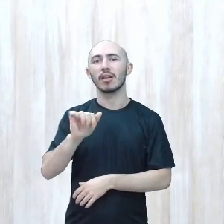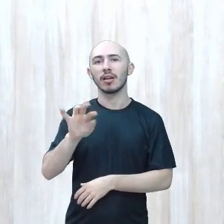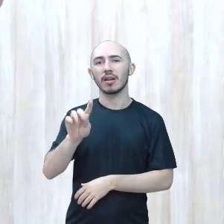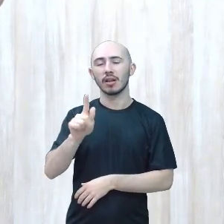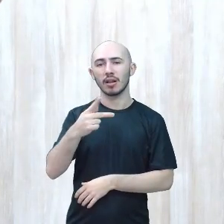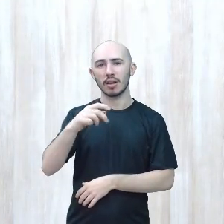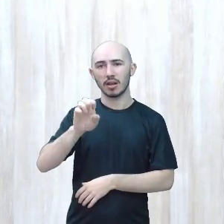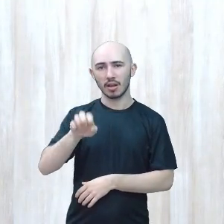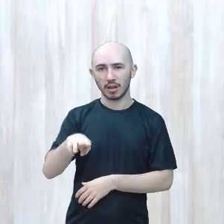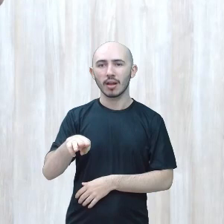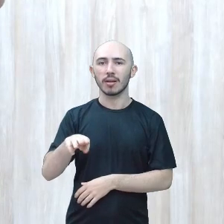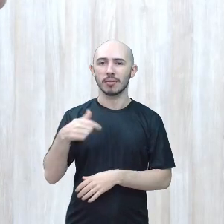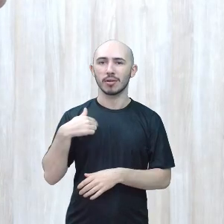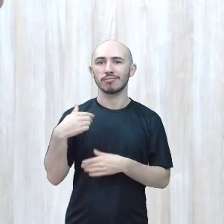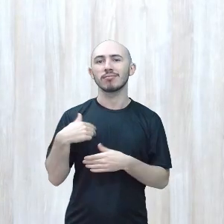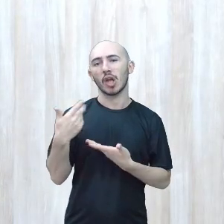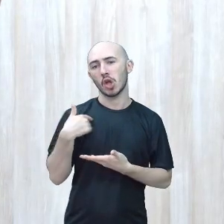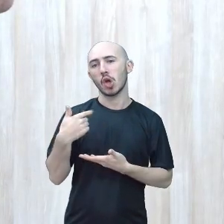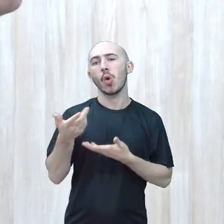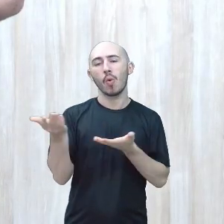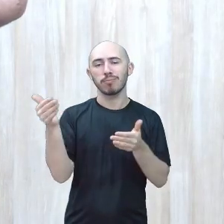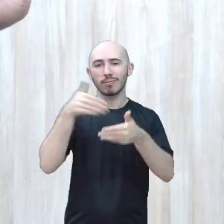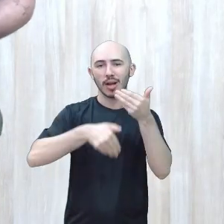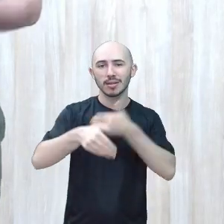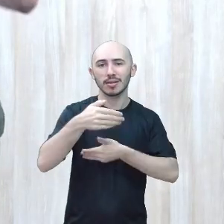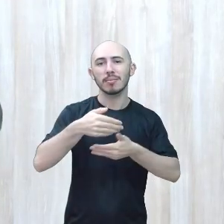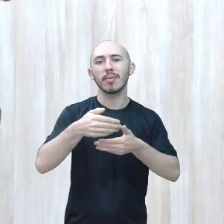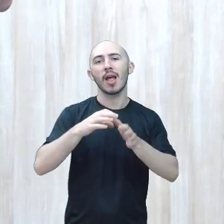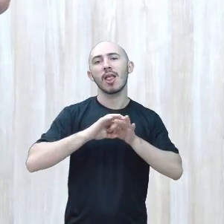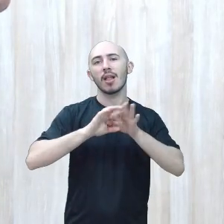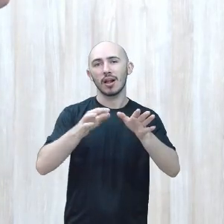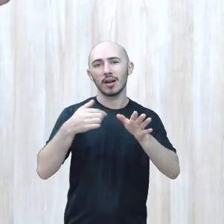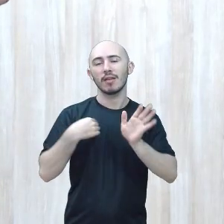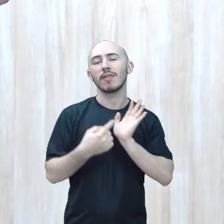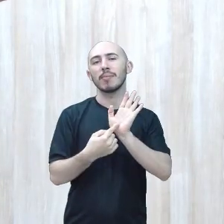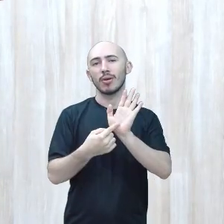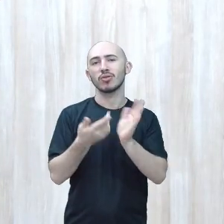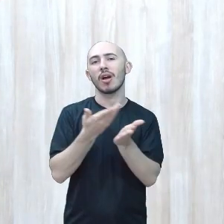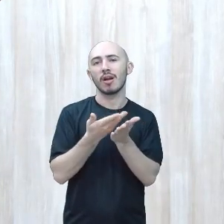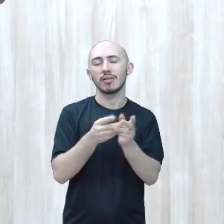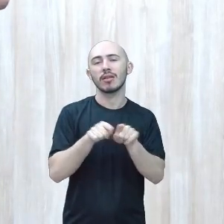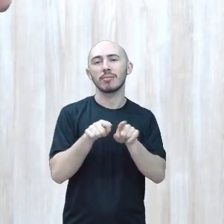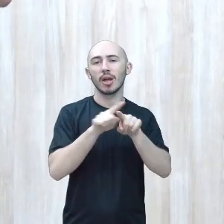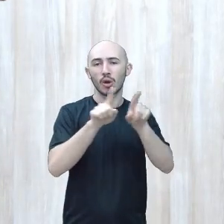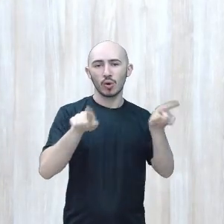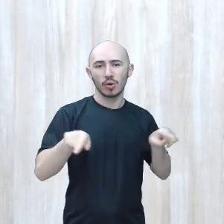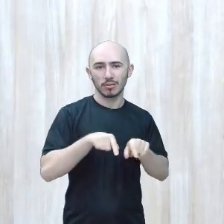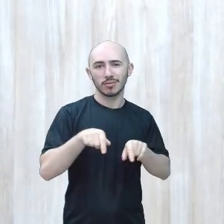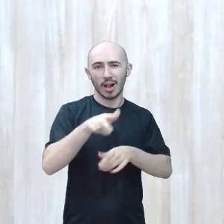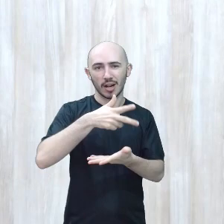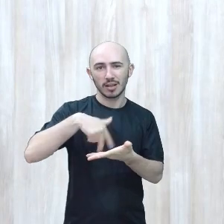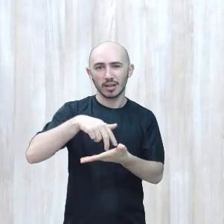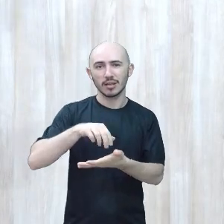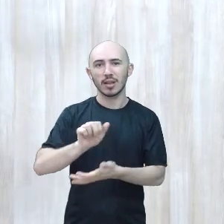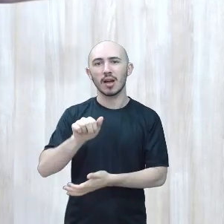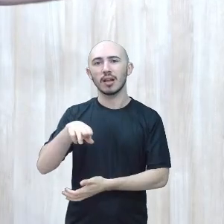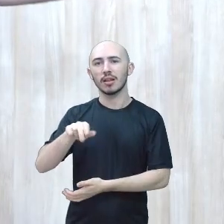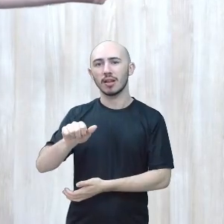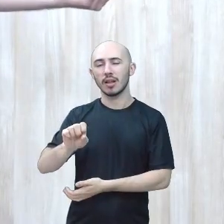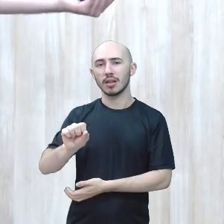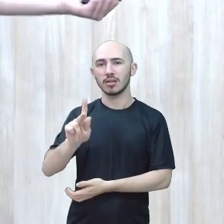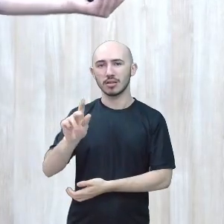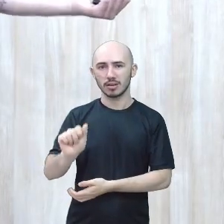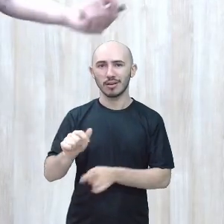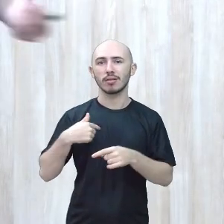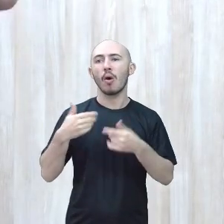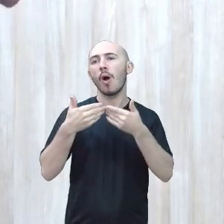abrir, por deixar essa aula, né, pra gente. Agradecer ao Estúdio Anesca também, por abrir as